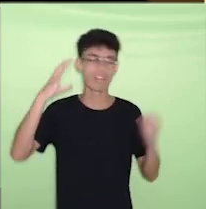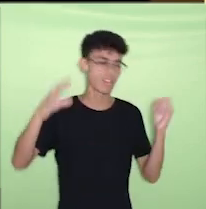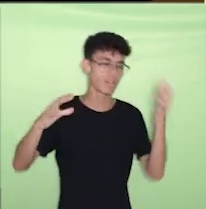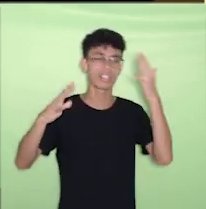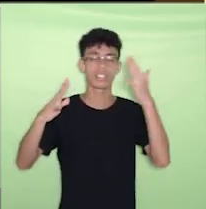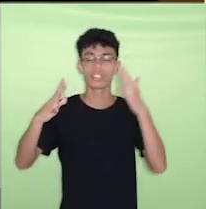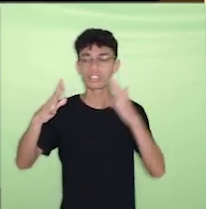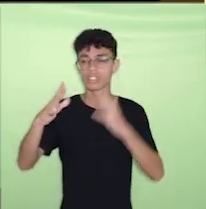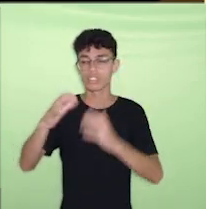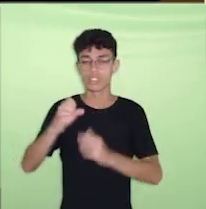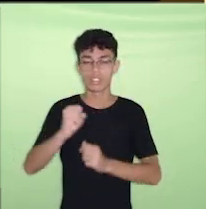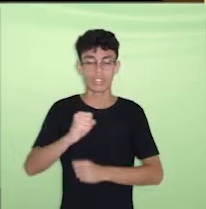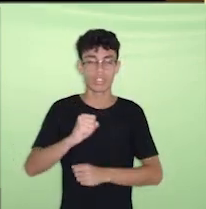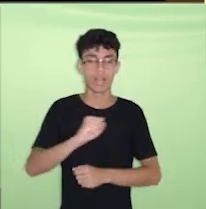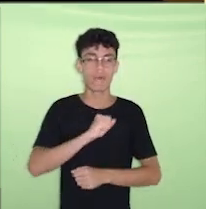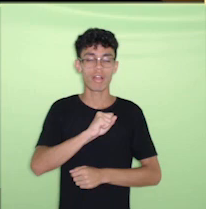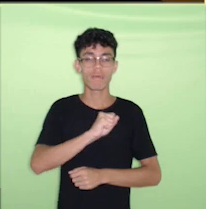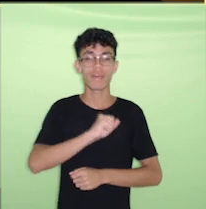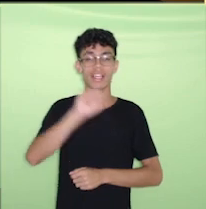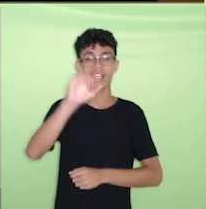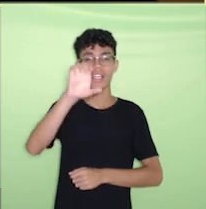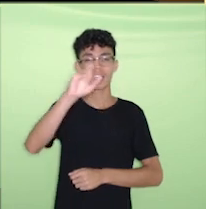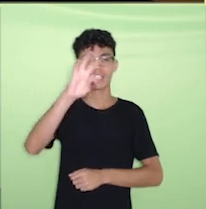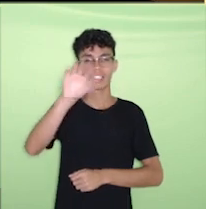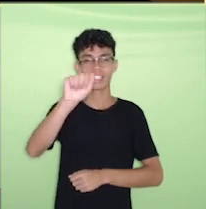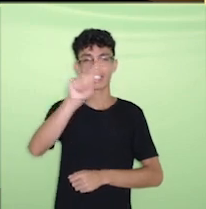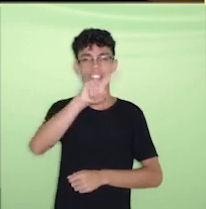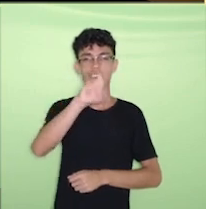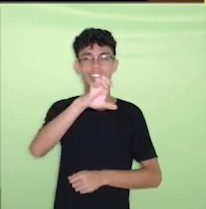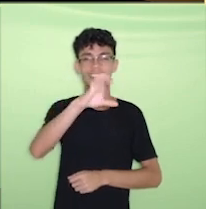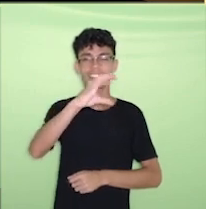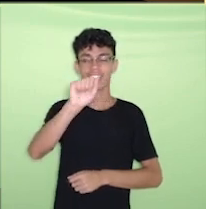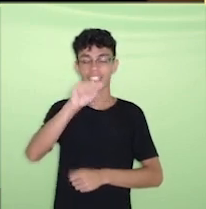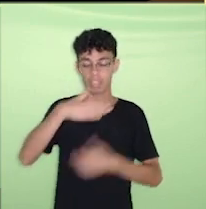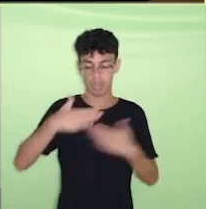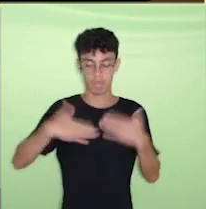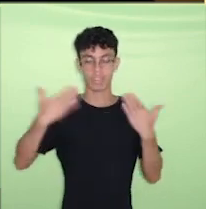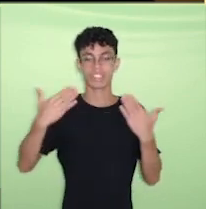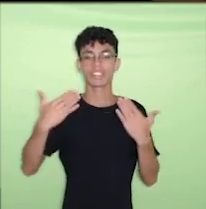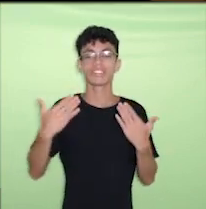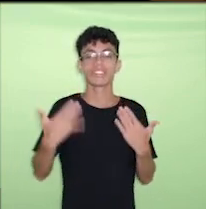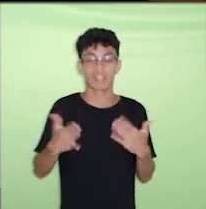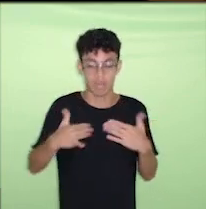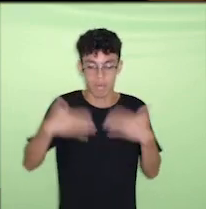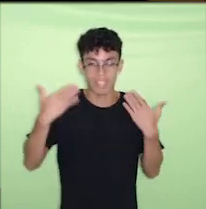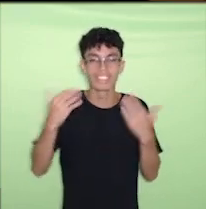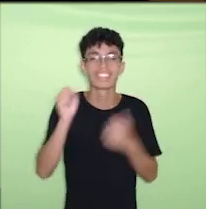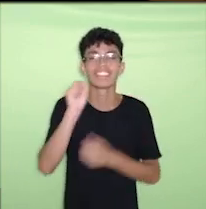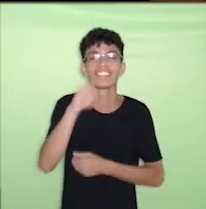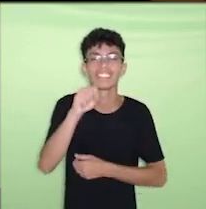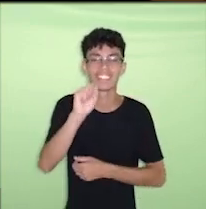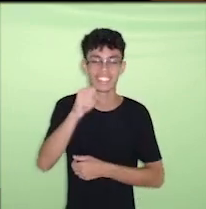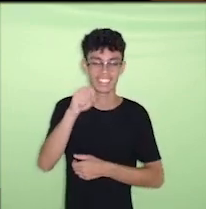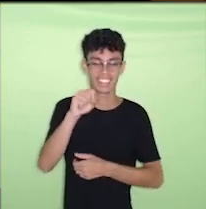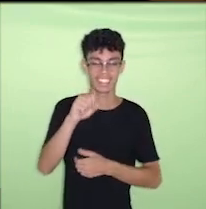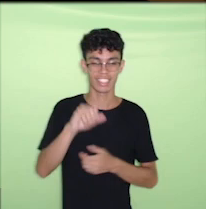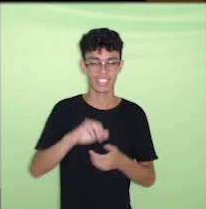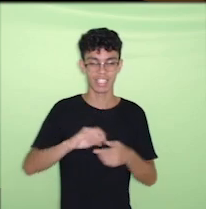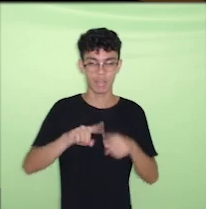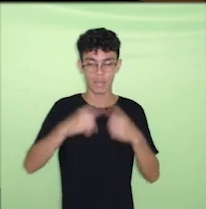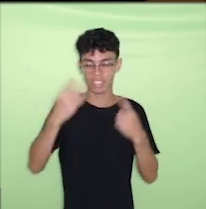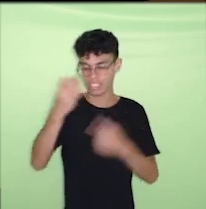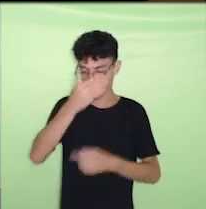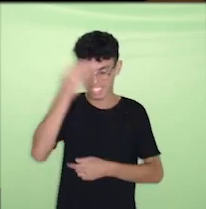Esse abatimento acentuado de Eta e de Zeta é bem surpreendente. Surpreendente, sim. Mas não podemos